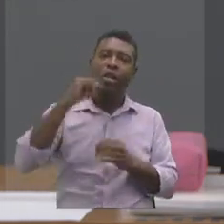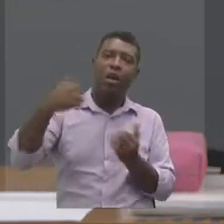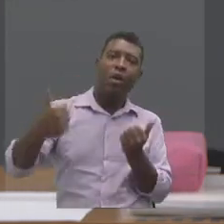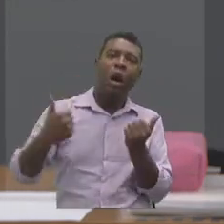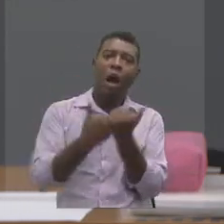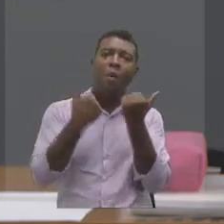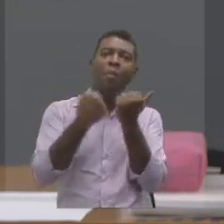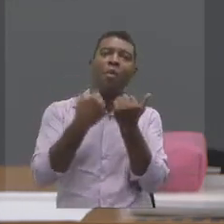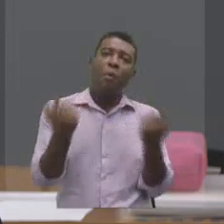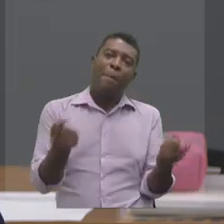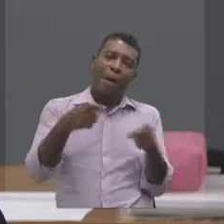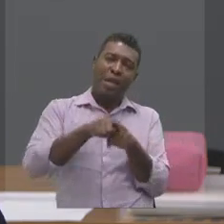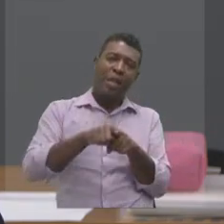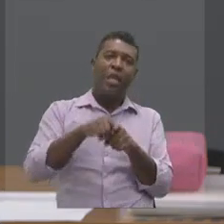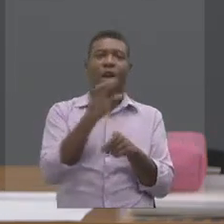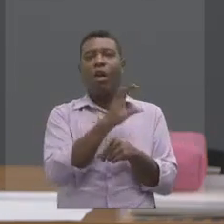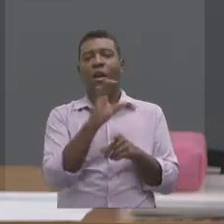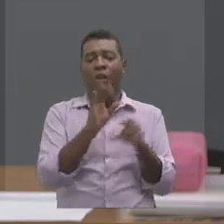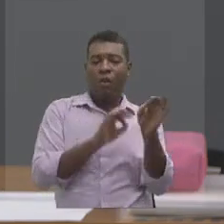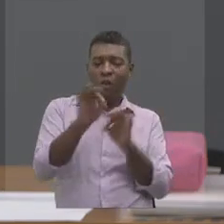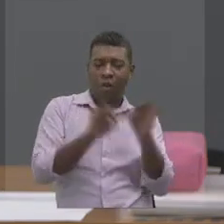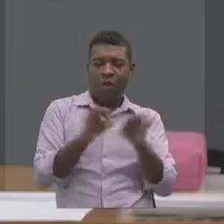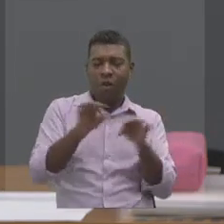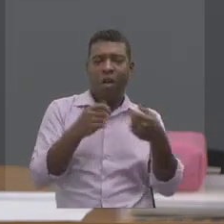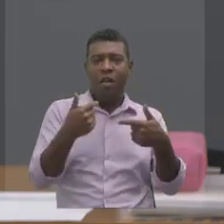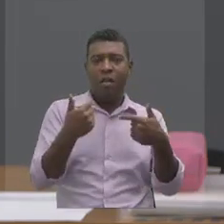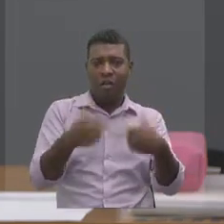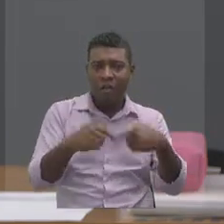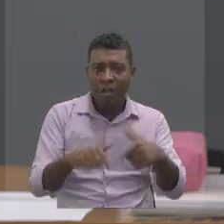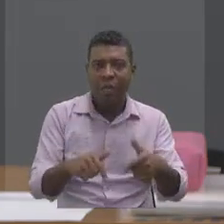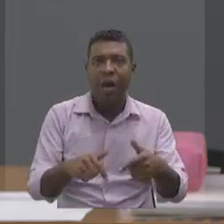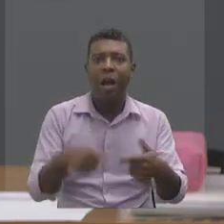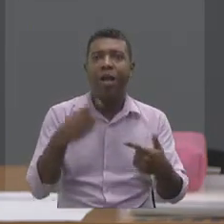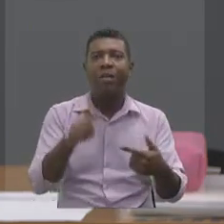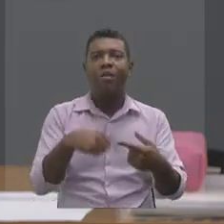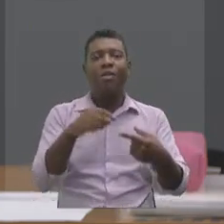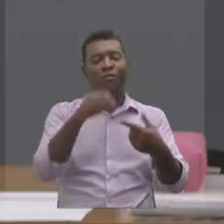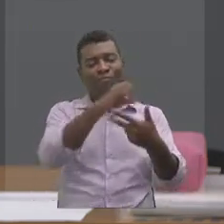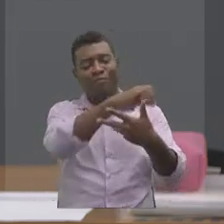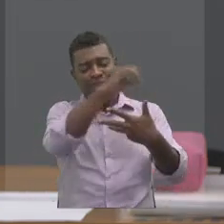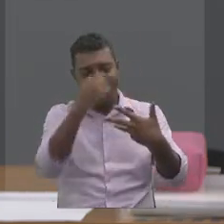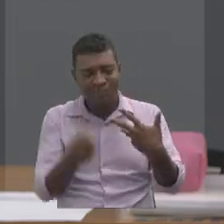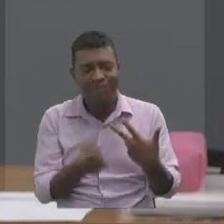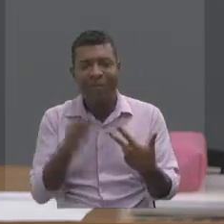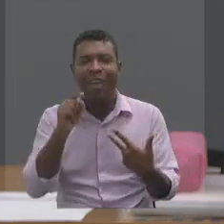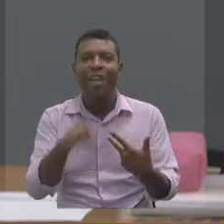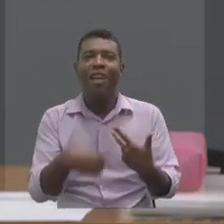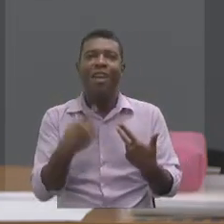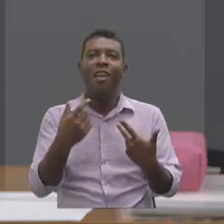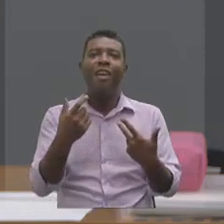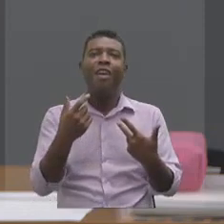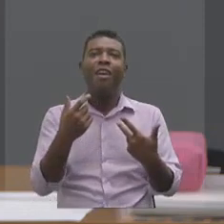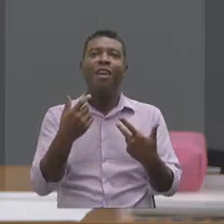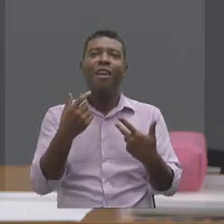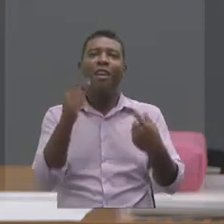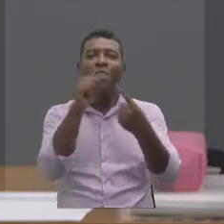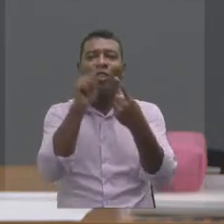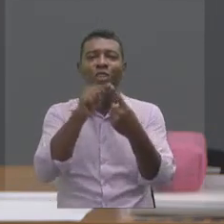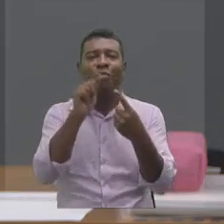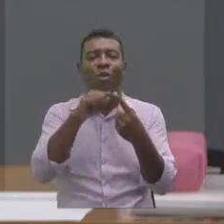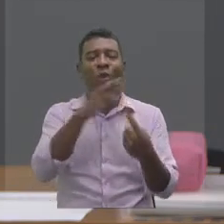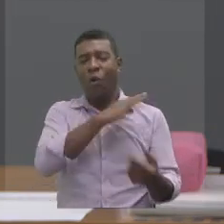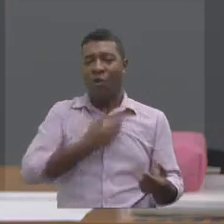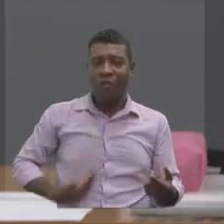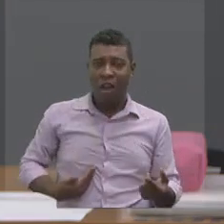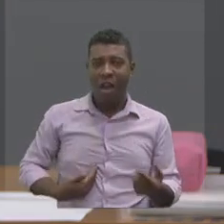né e a coordenação desses trabalhos entre as diversas esferas né de governo é fundamental para avançar essa agenda então e temos tido